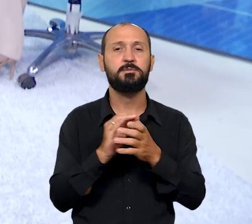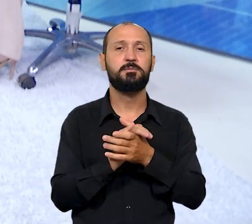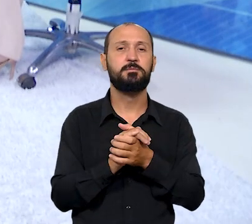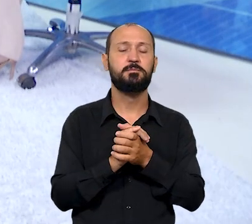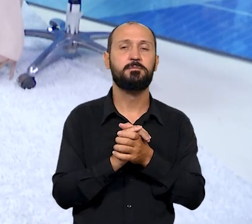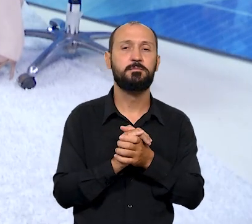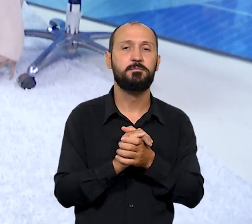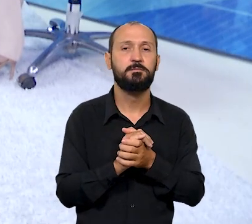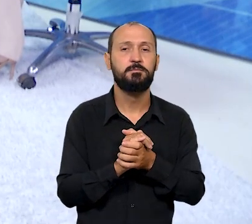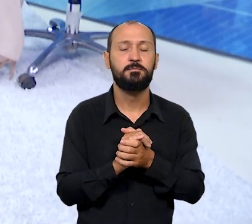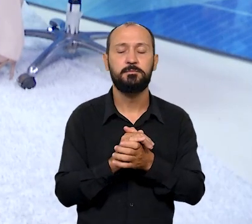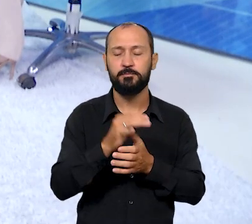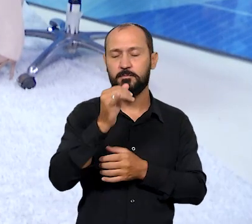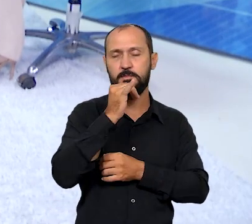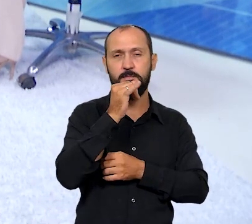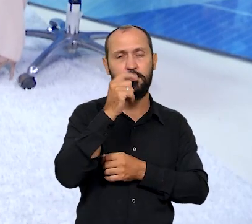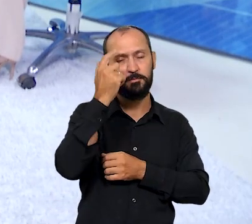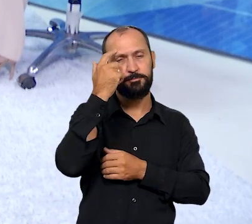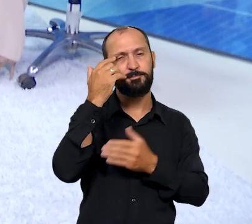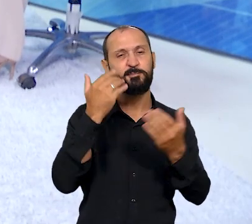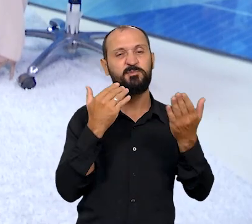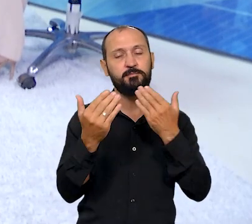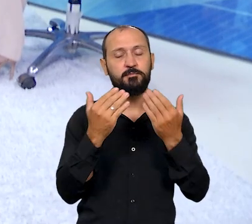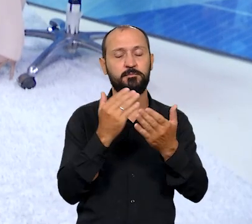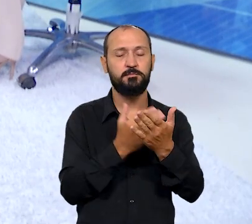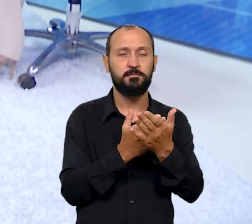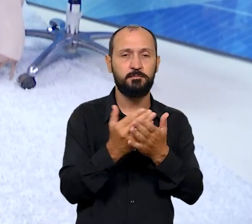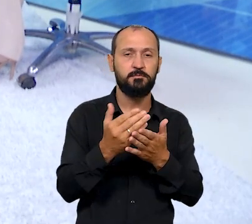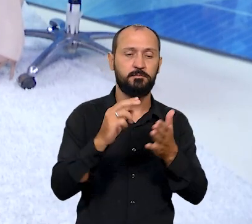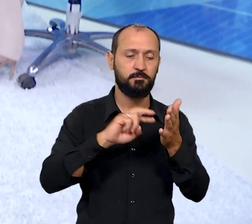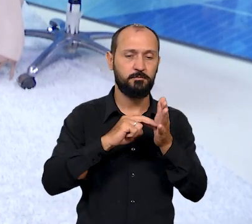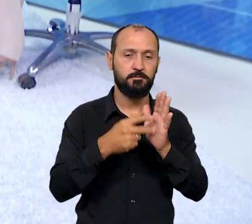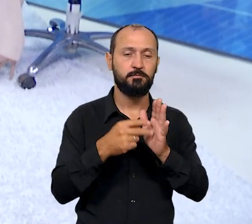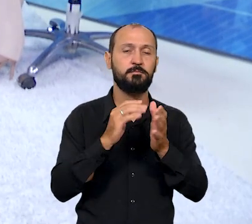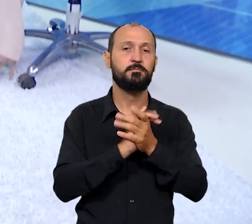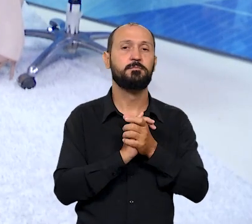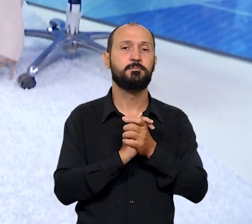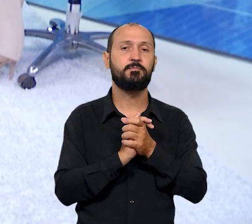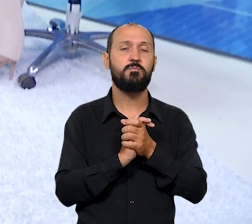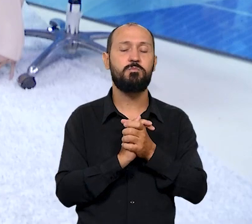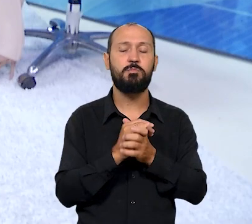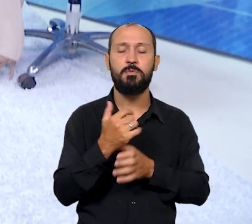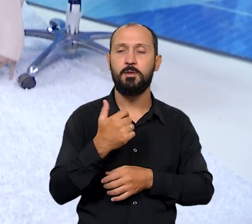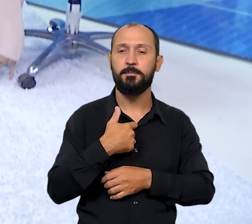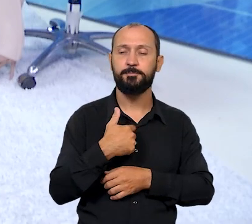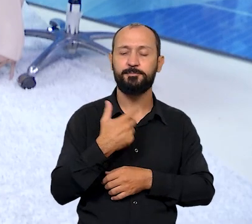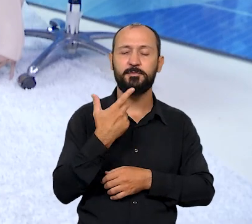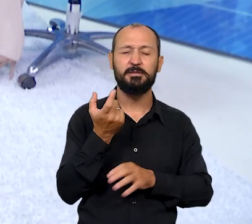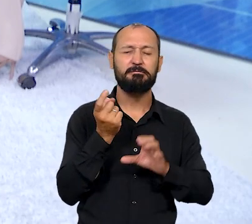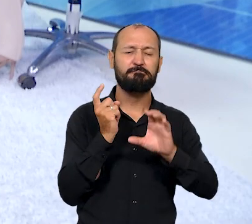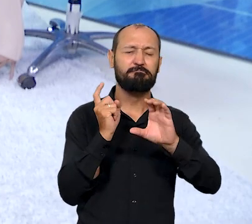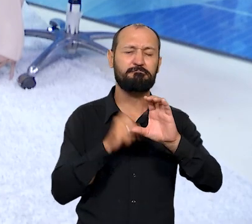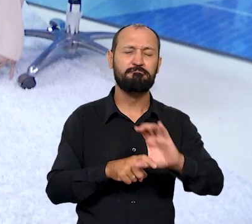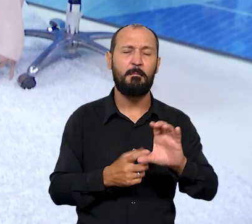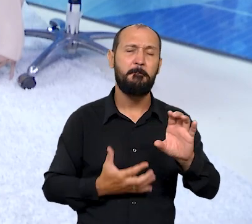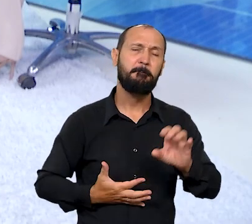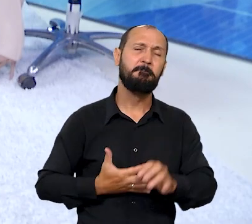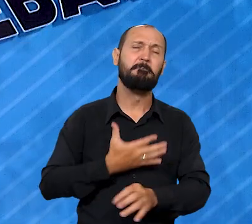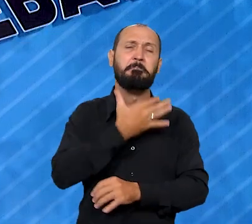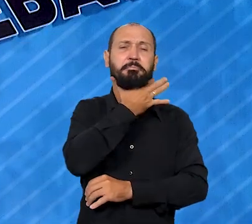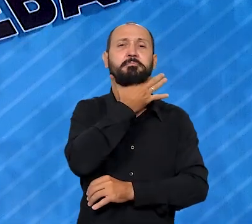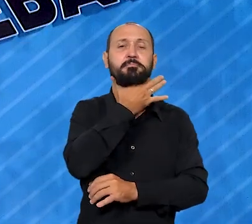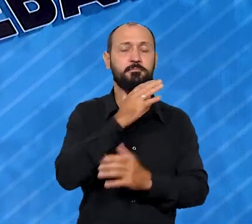ser extrajudicial. A pessoa pode fazer, vamos partir desse início do sentido. Digamos que eu estou